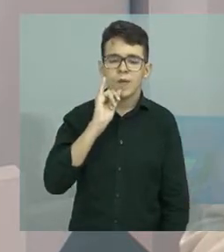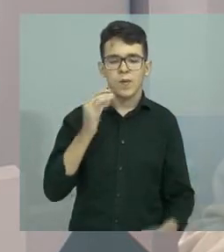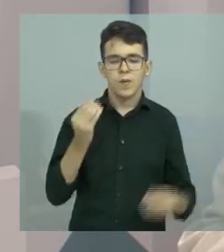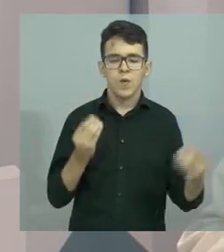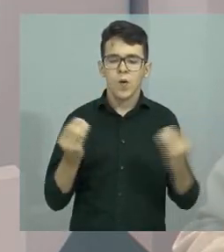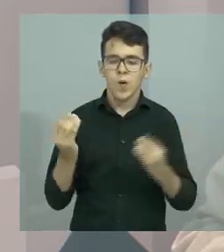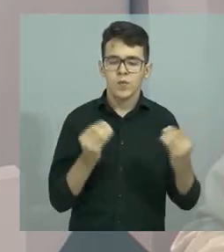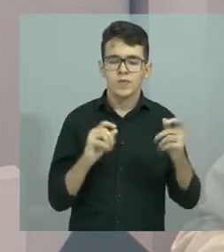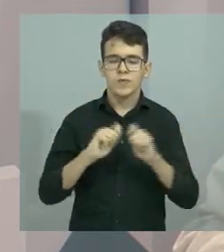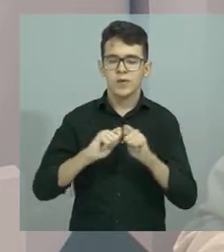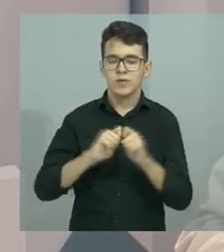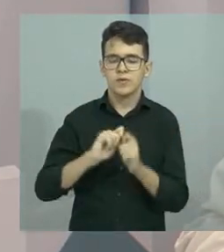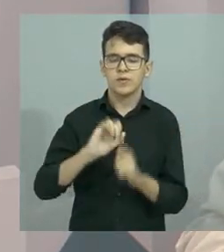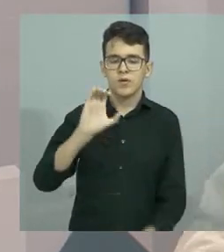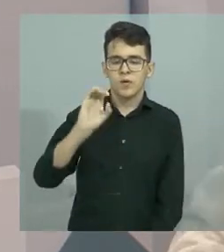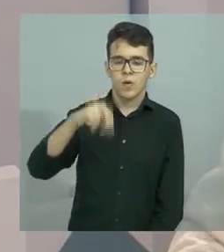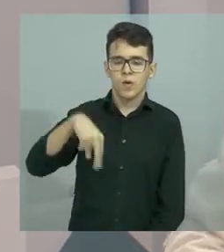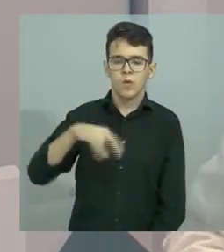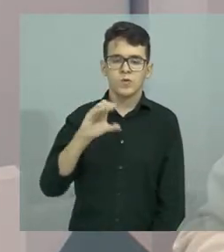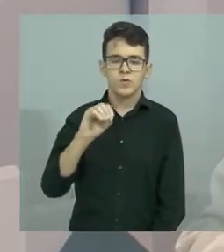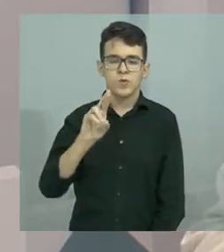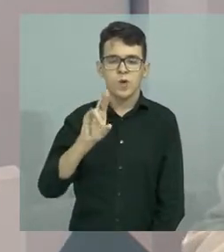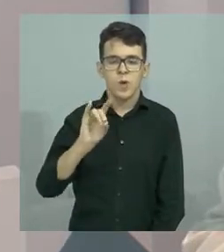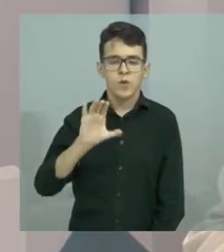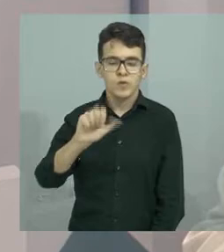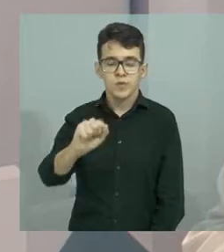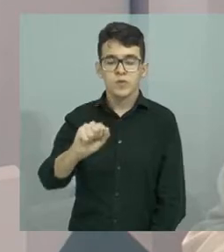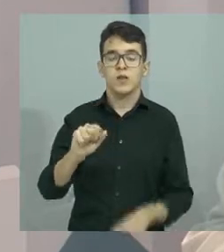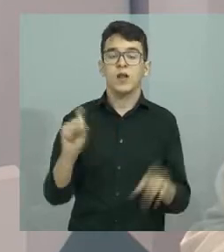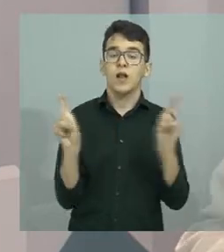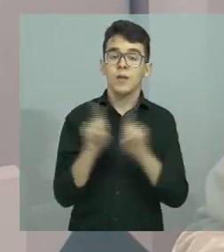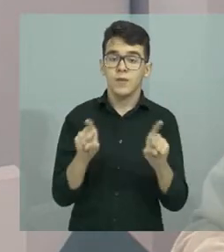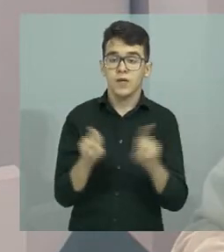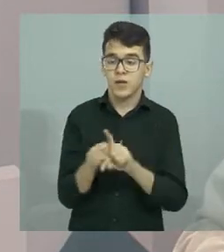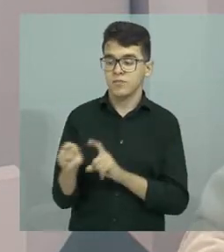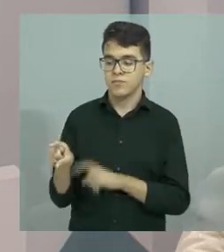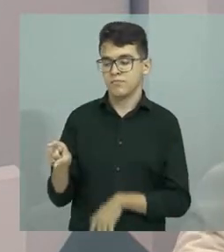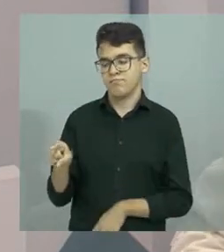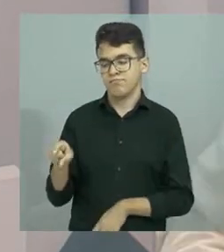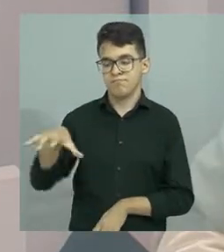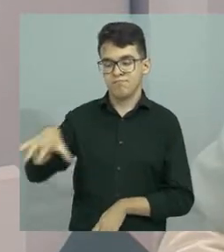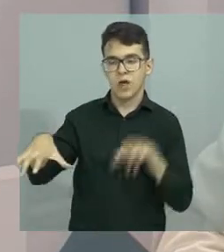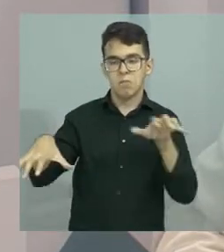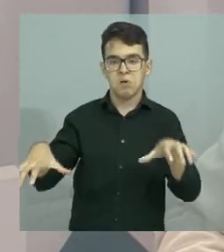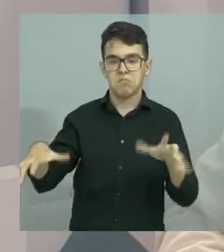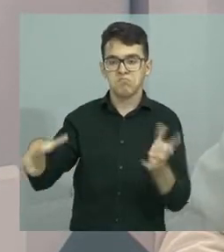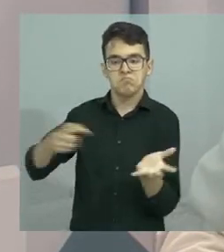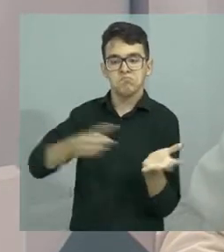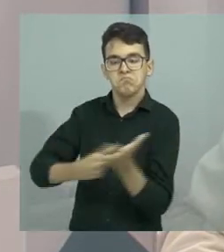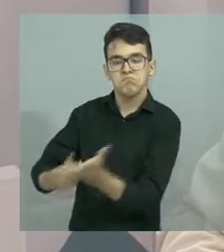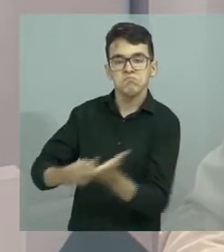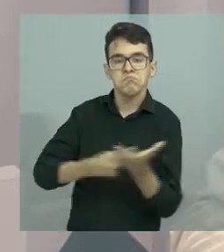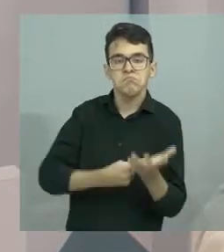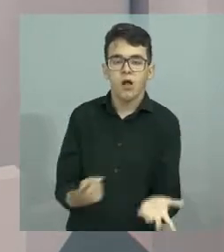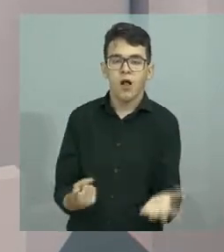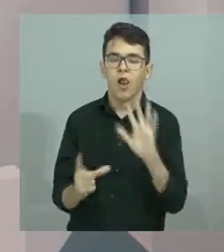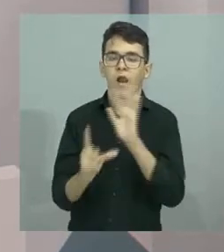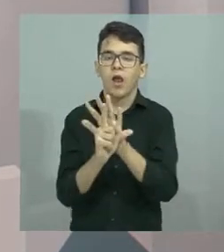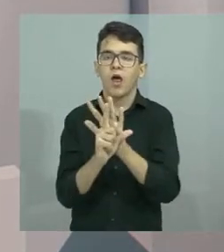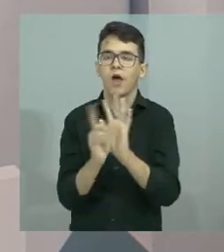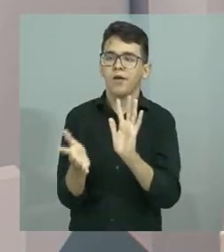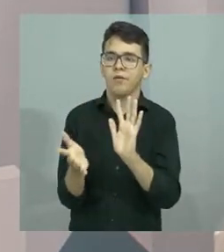exemplo, de pactos entre os municípios, não é? De leis que possam ser articuladas entre